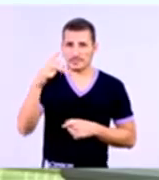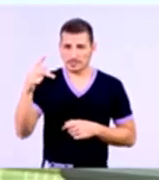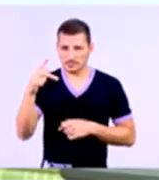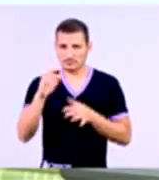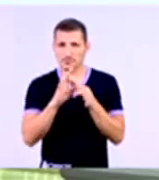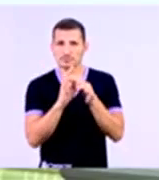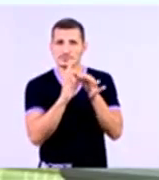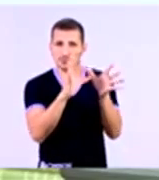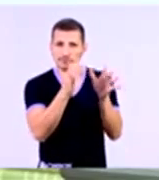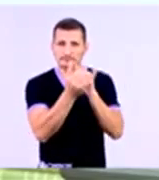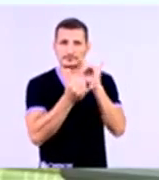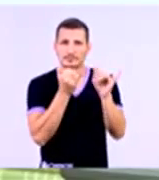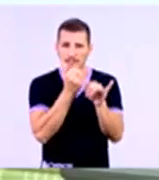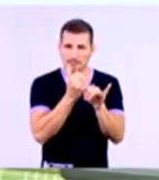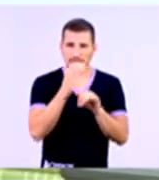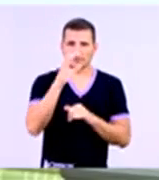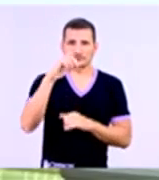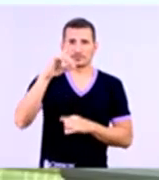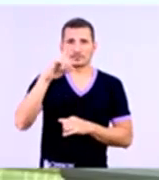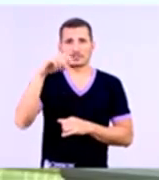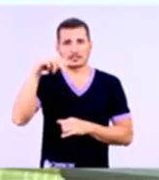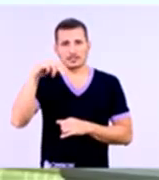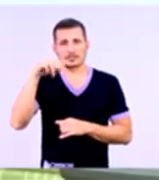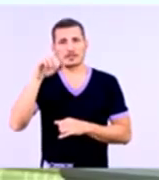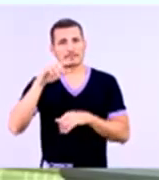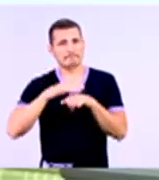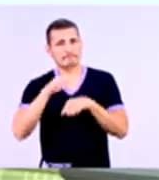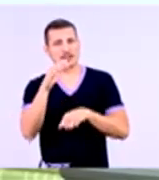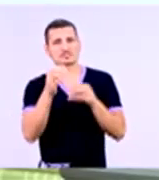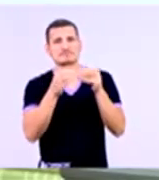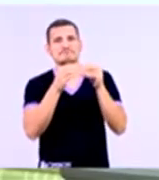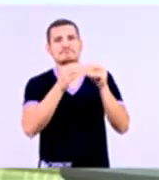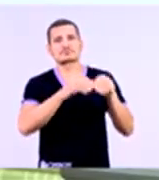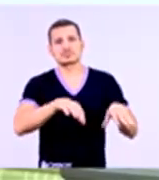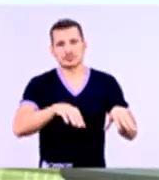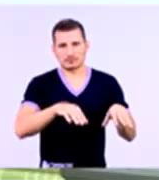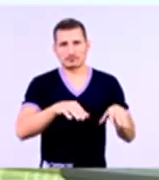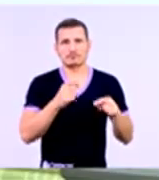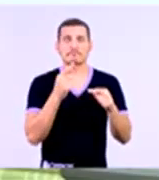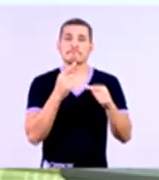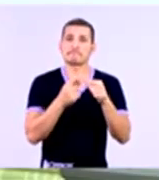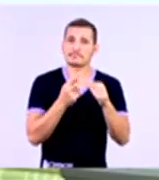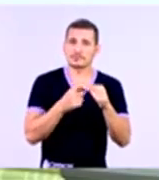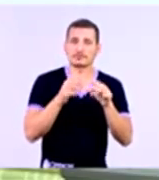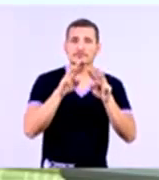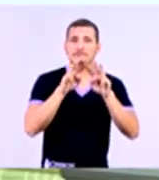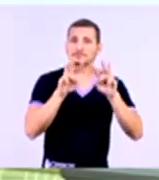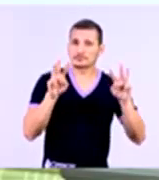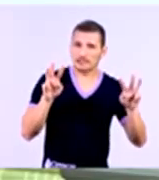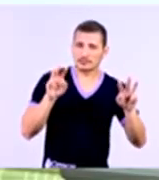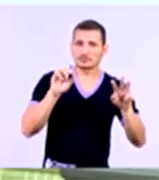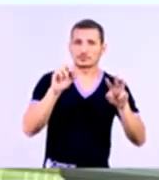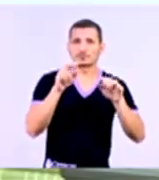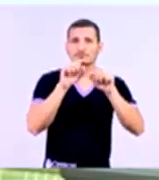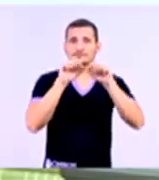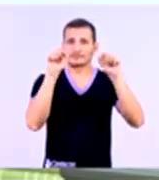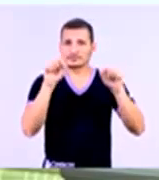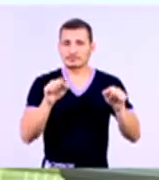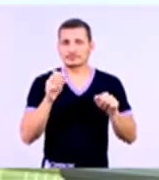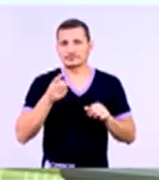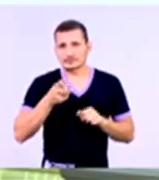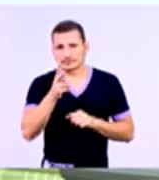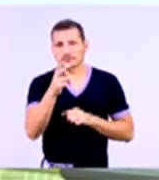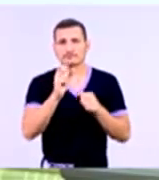disponível na internet, o CDN ele já é um pouco mais prejudicial. Por quê? Porque o site ou o sistema sempre fará o